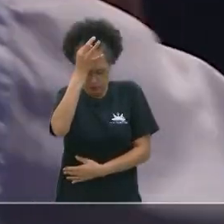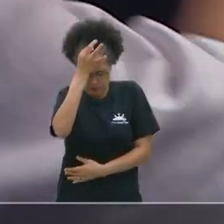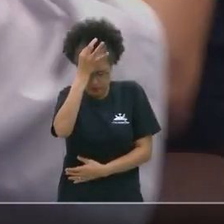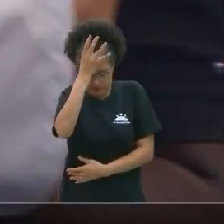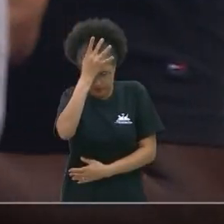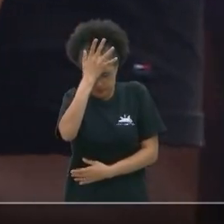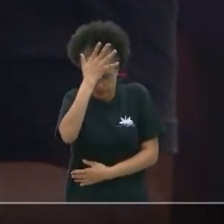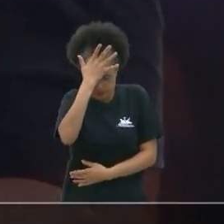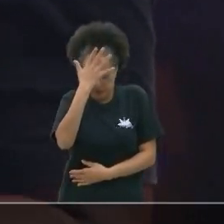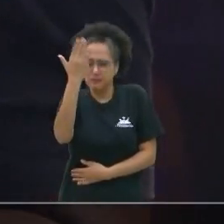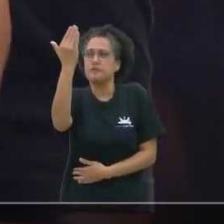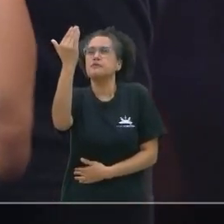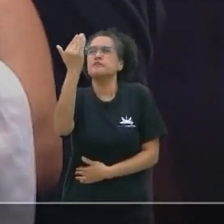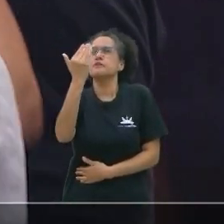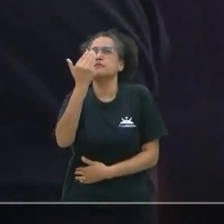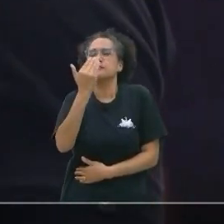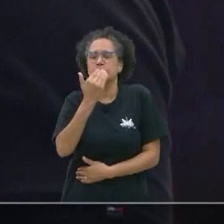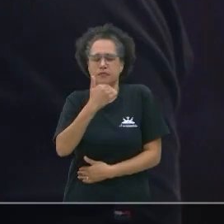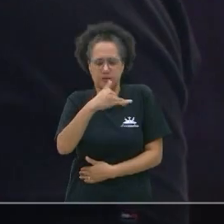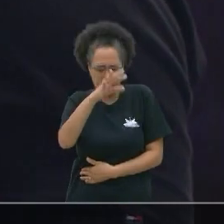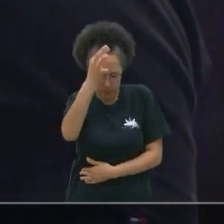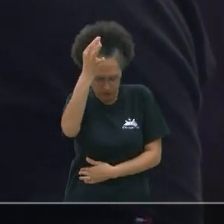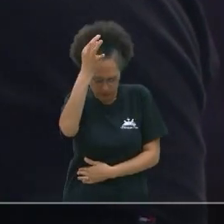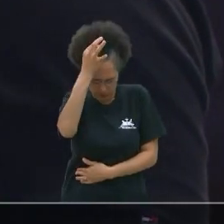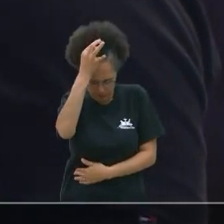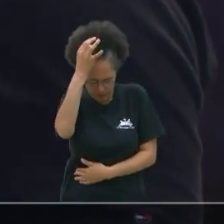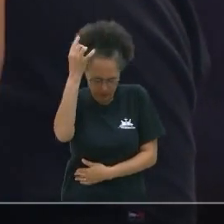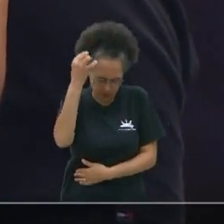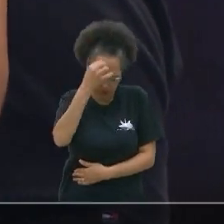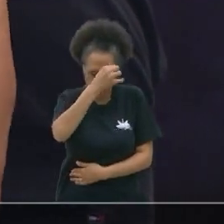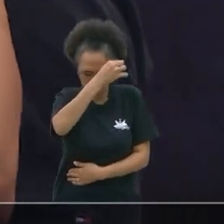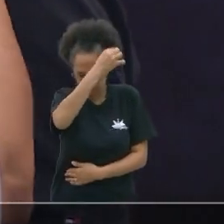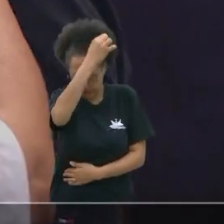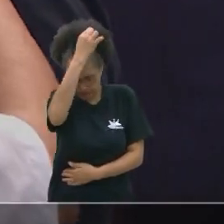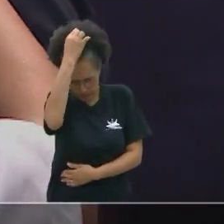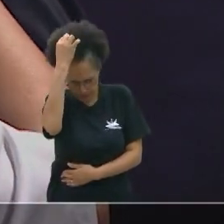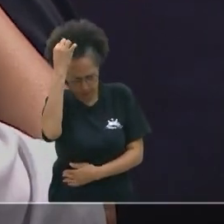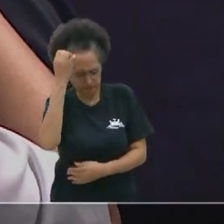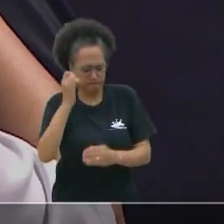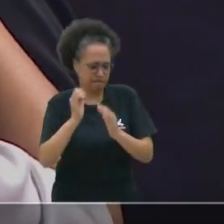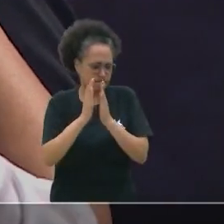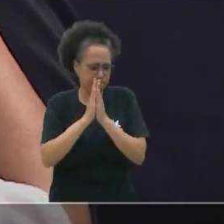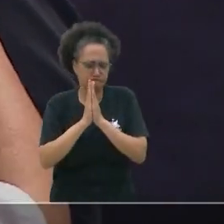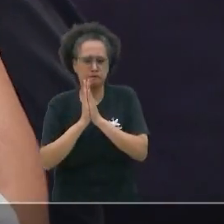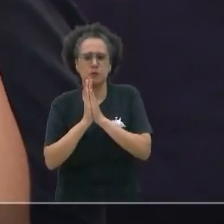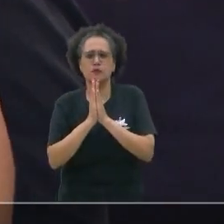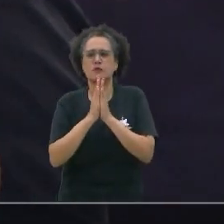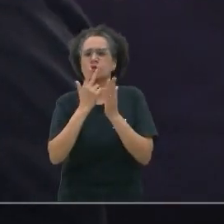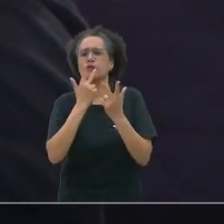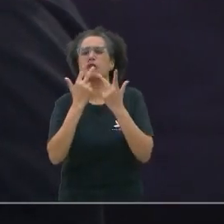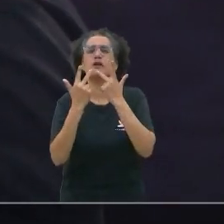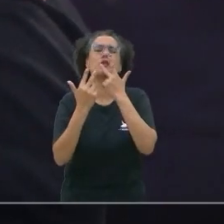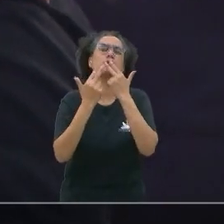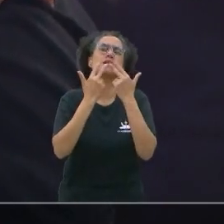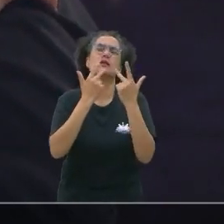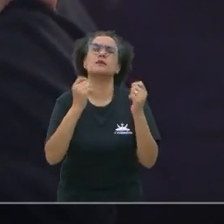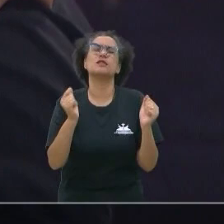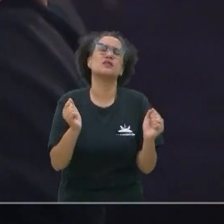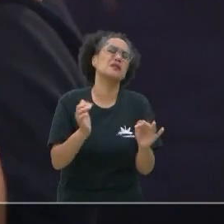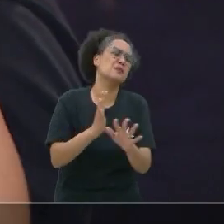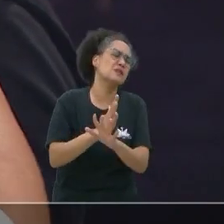Vem, Espírito Santo. Shiri libikandra na bahari alabasiri libikandra na bari andra na bari.